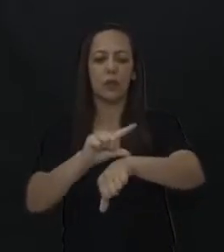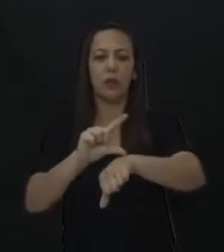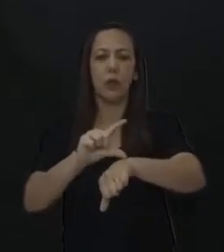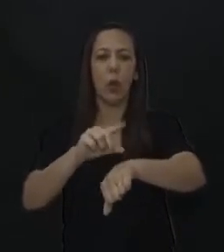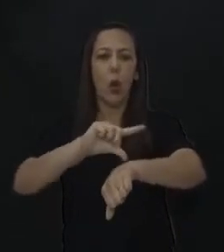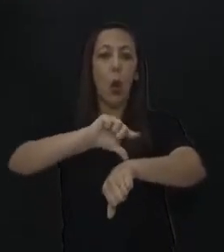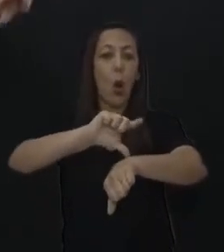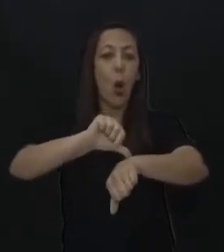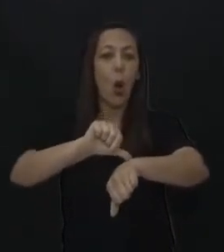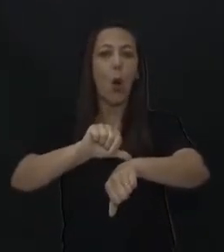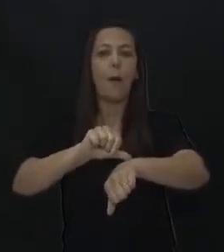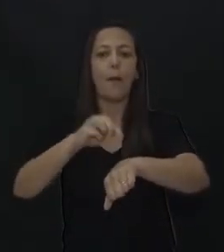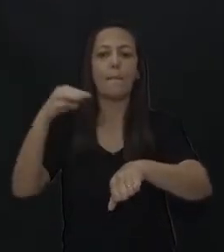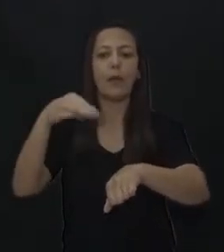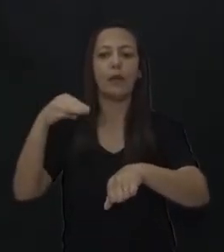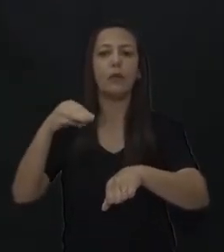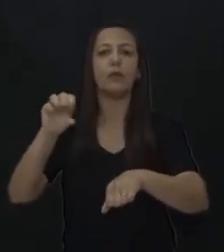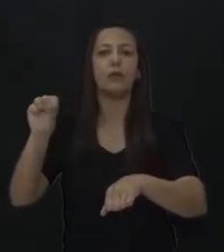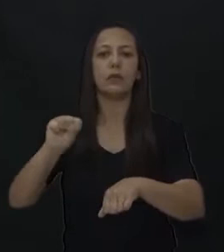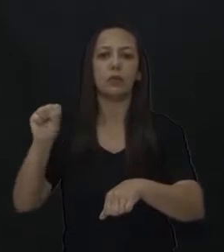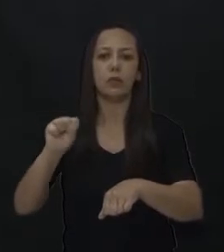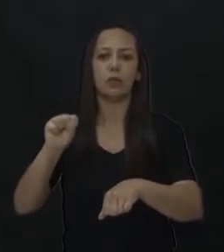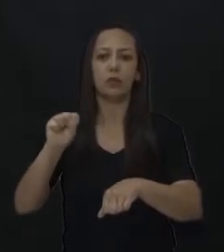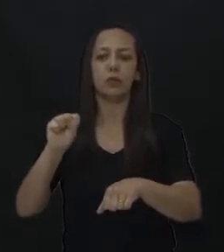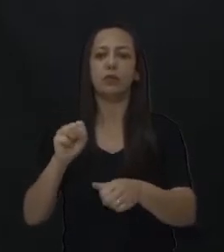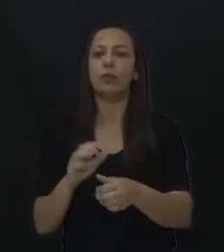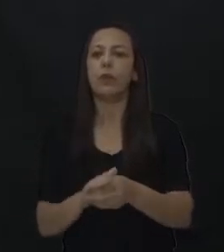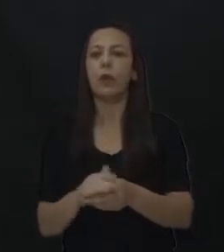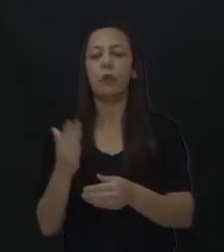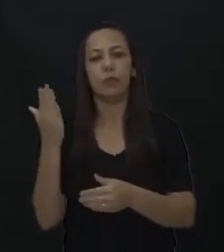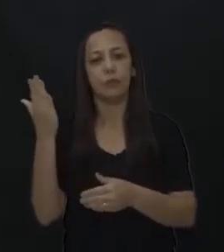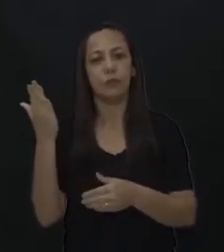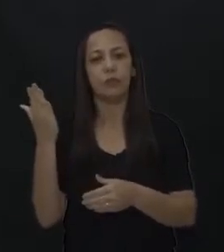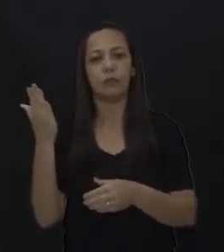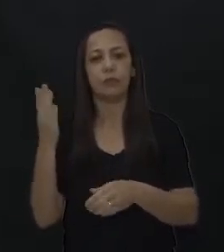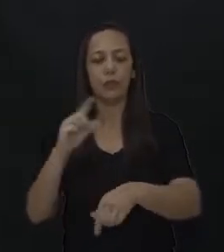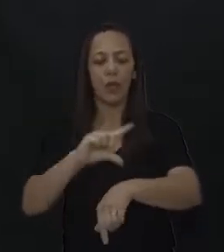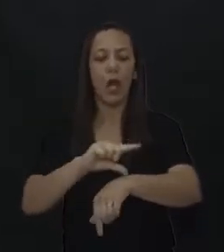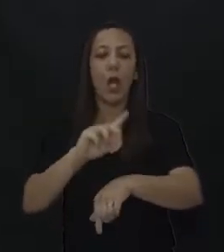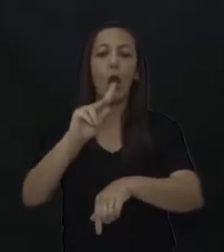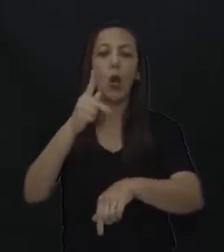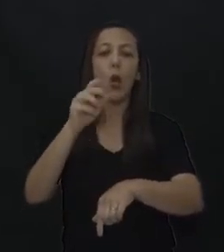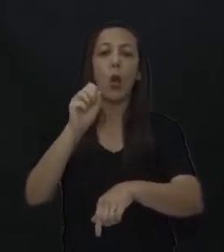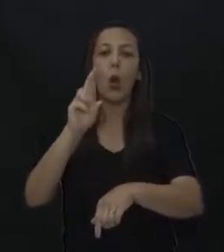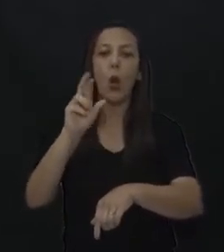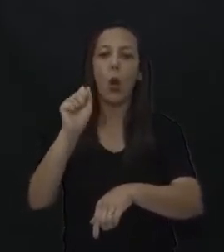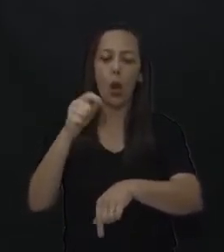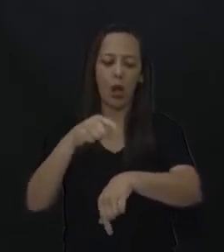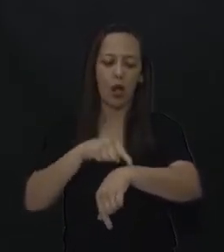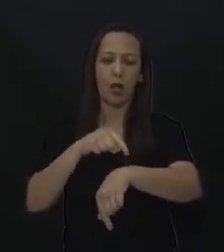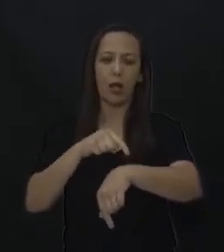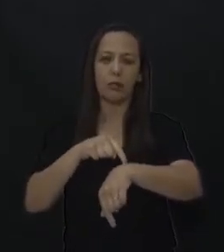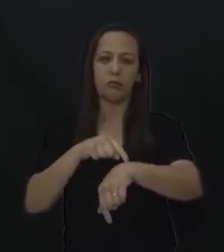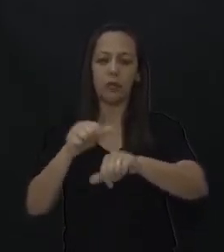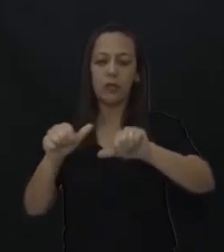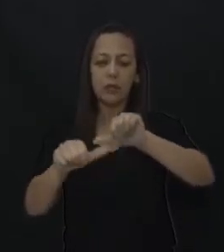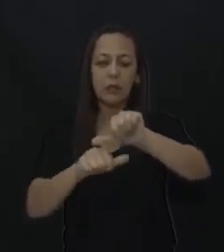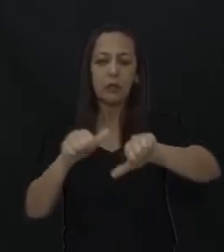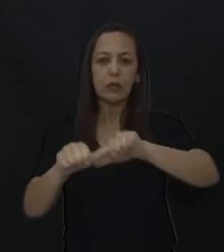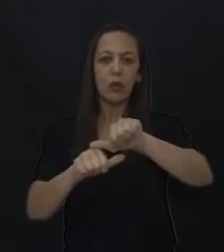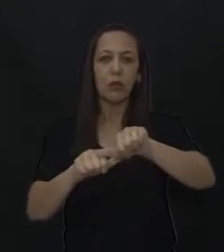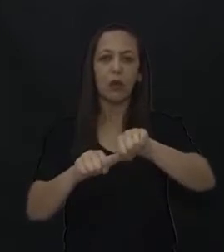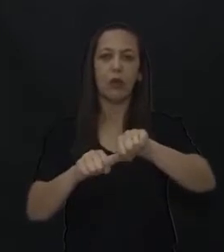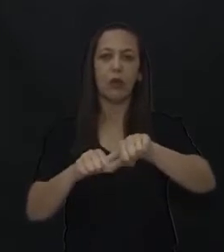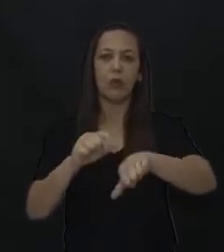hora, minuto e segundo, perfeito? Então reparem, de hora para minuto, se você quer transformar